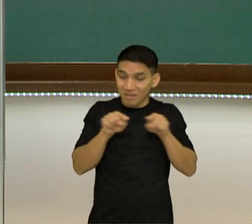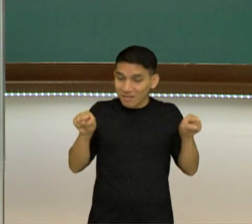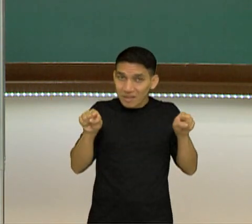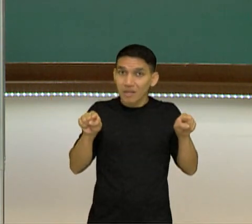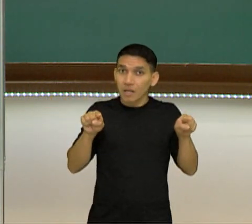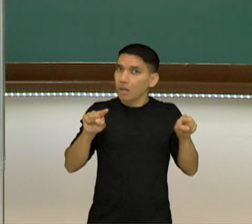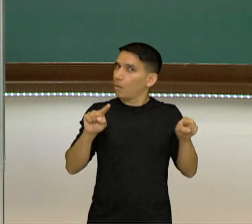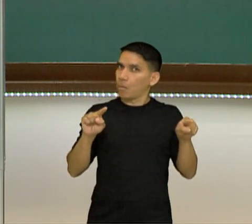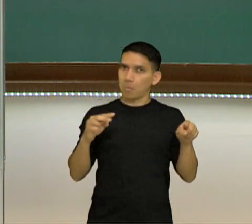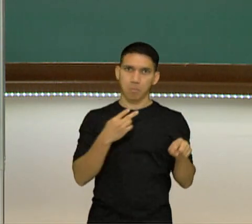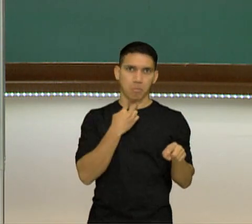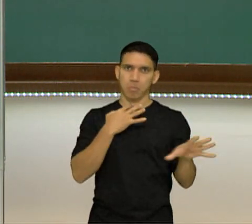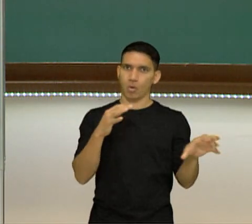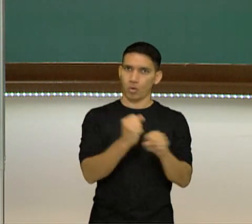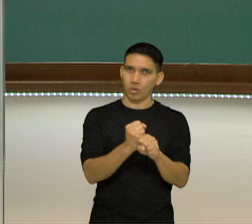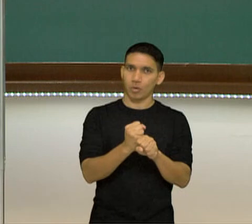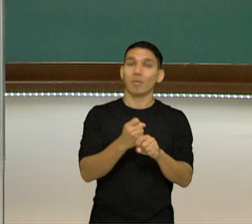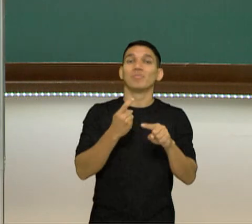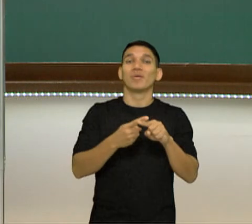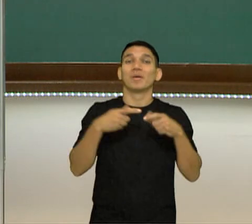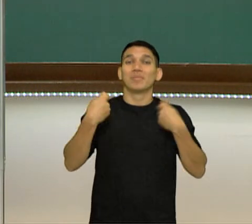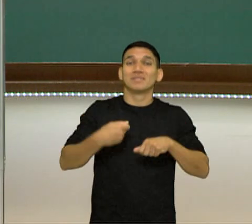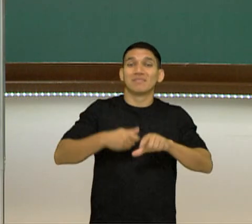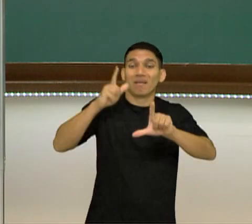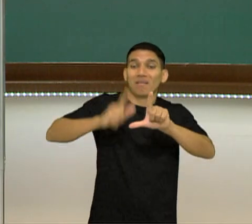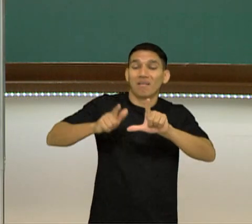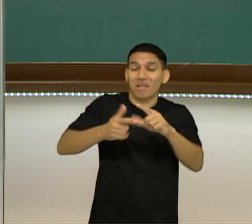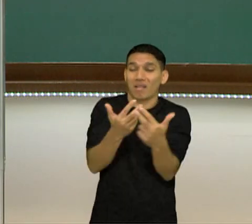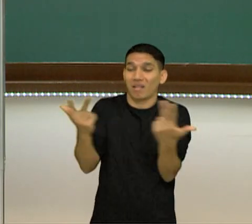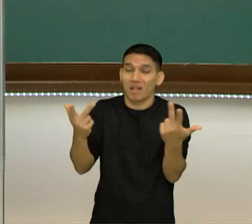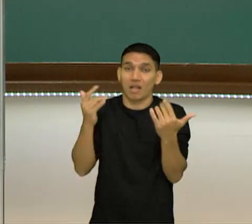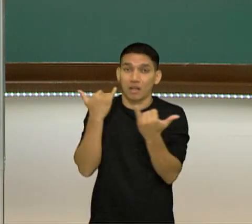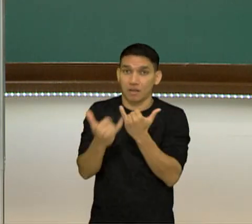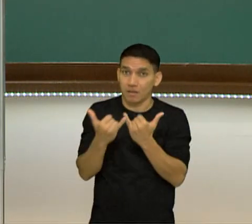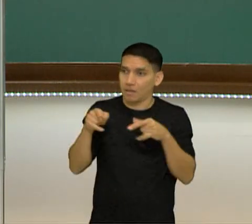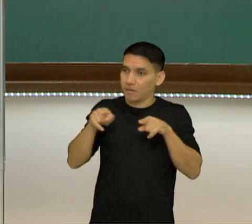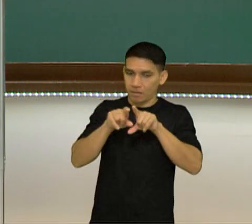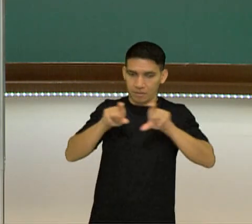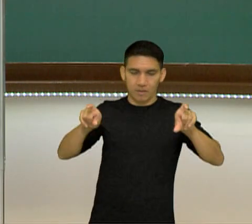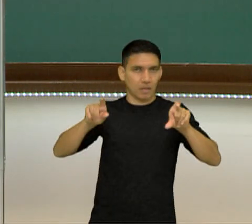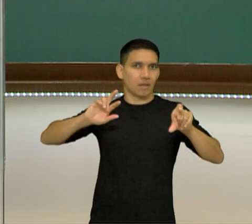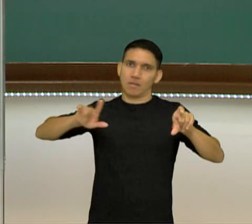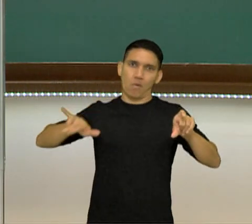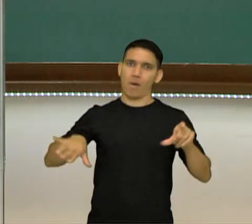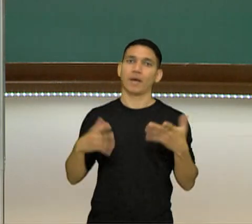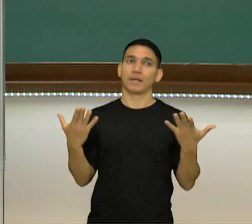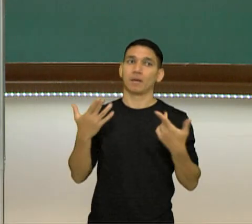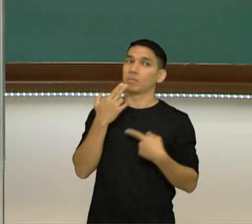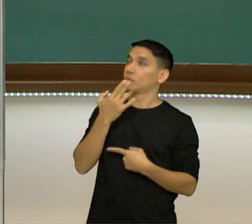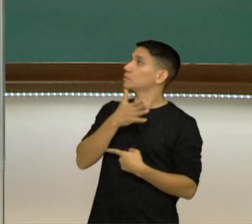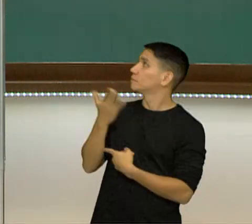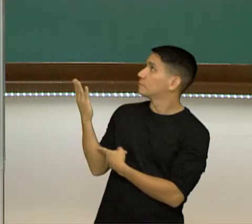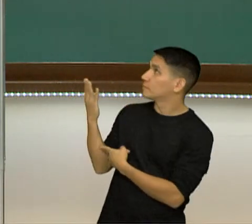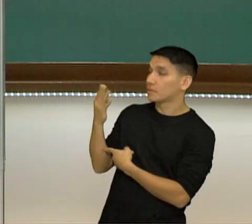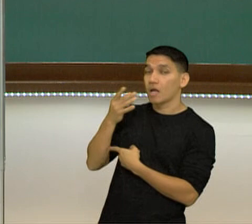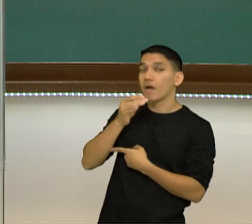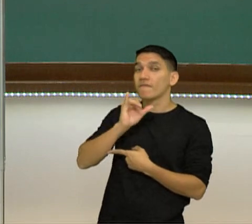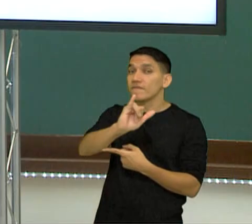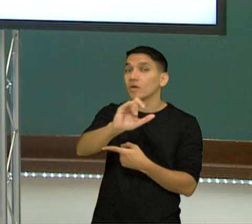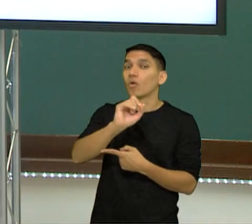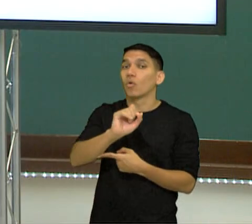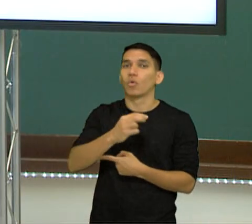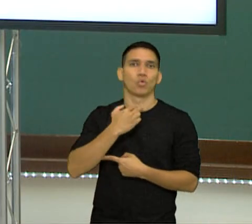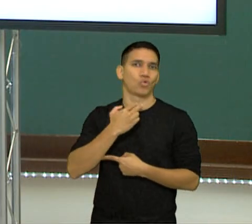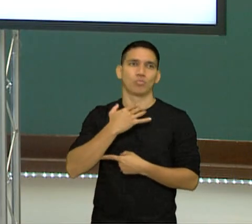que que os termos teriam que ser semelhantes e esses termos não são semelhantes Então olha o balãozinho azul não é